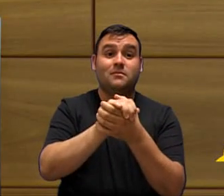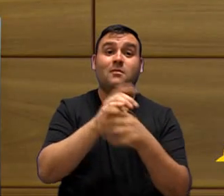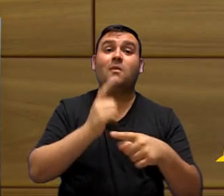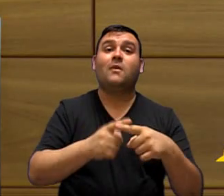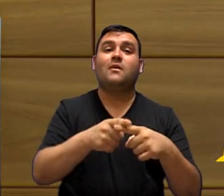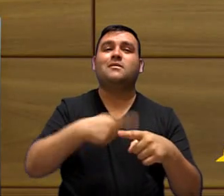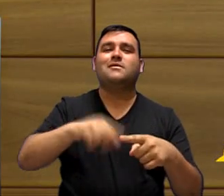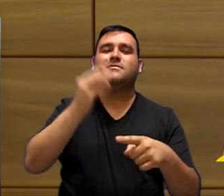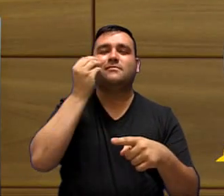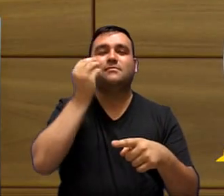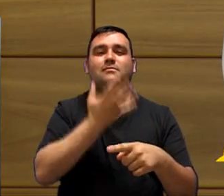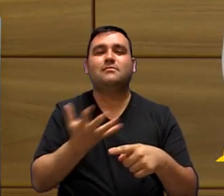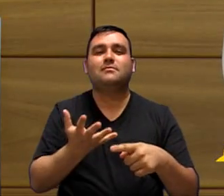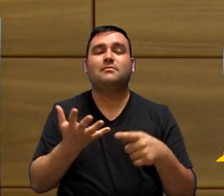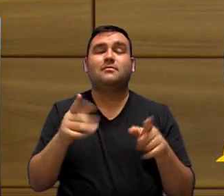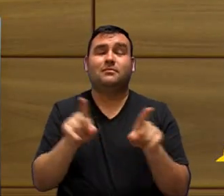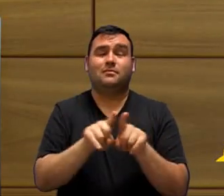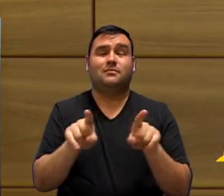oportunidade e